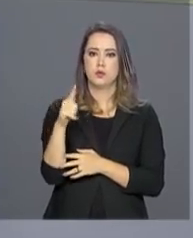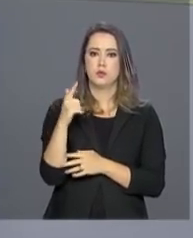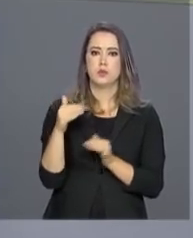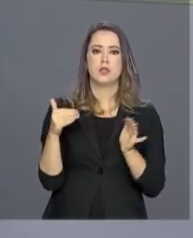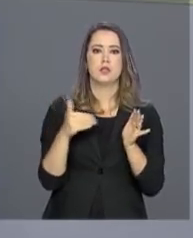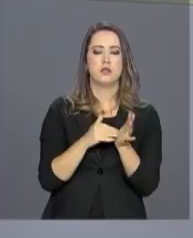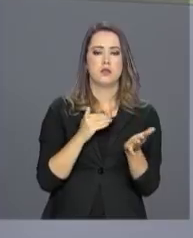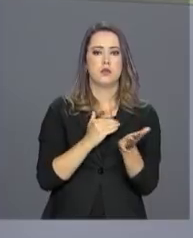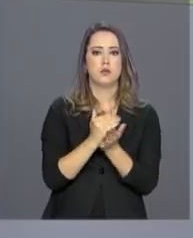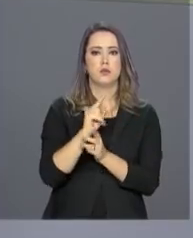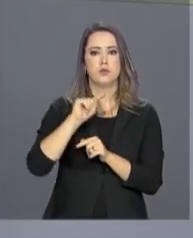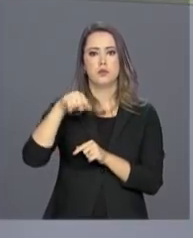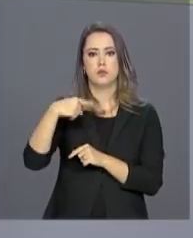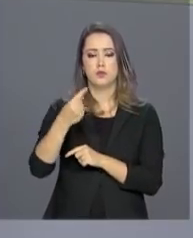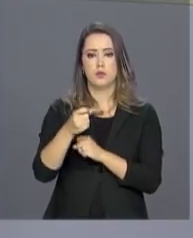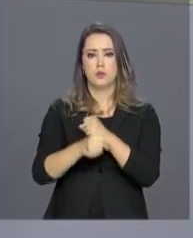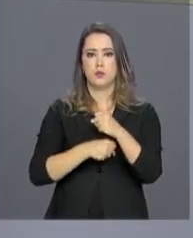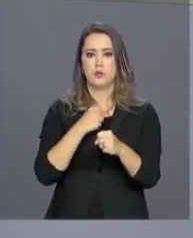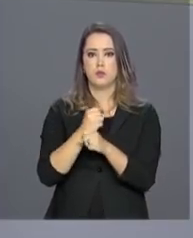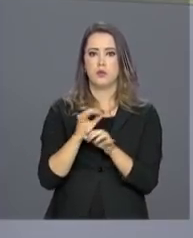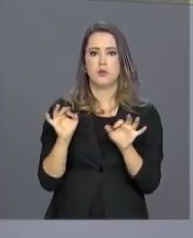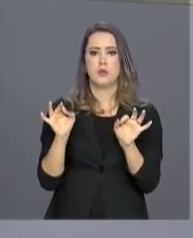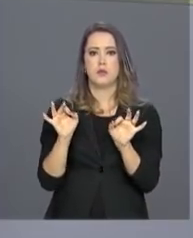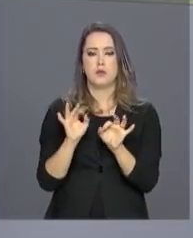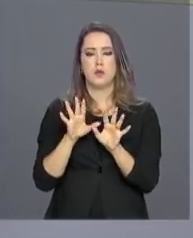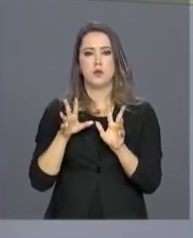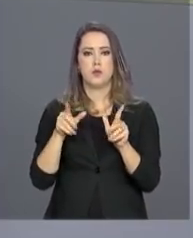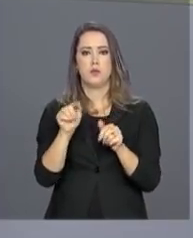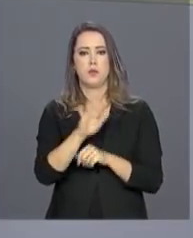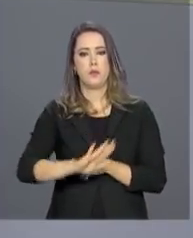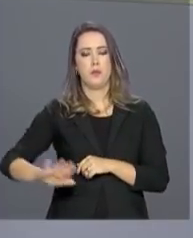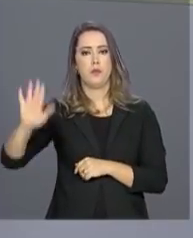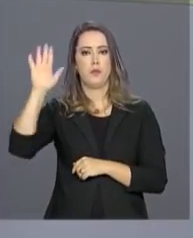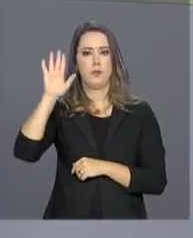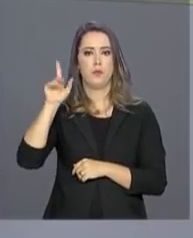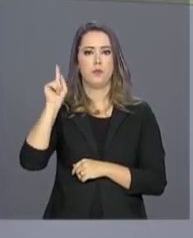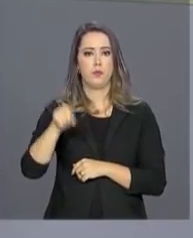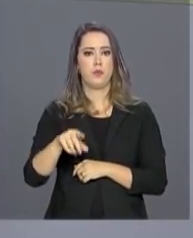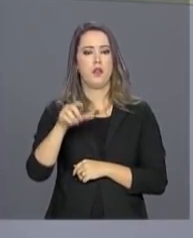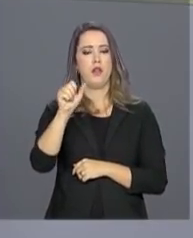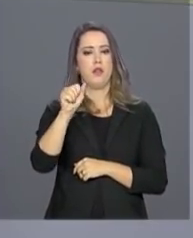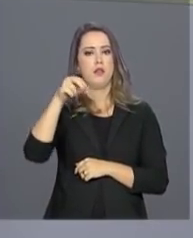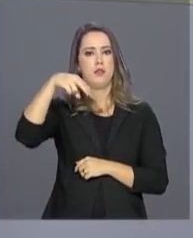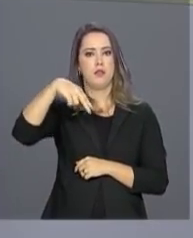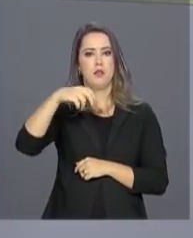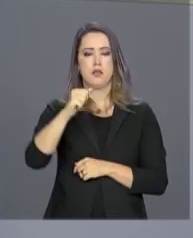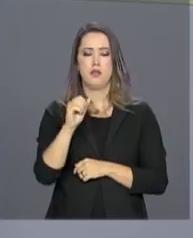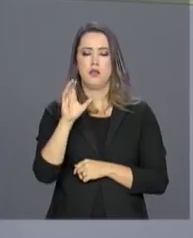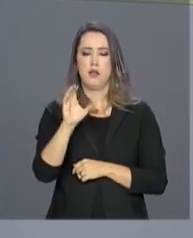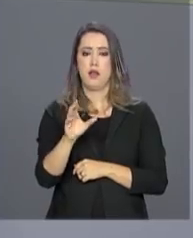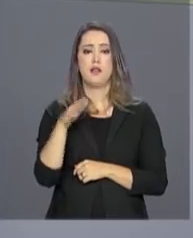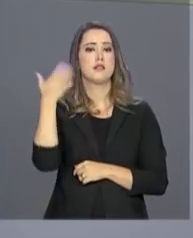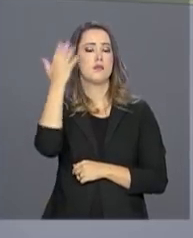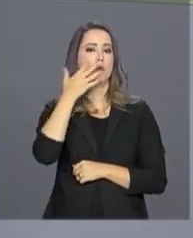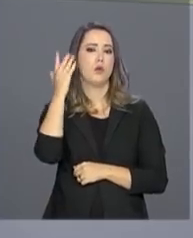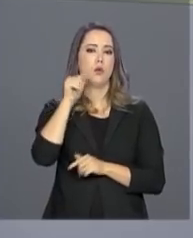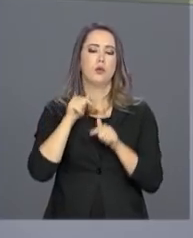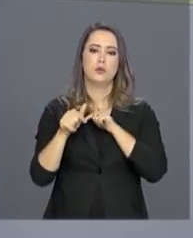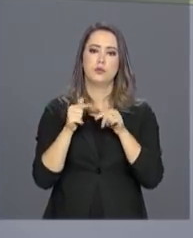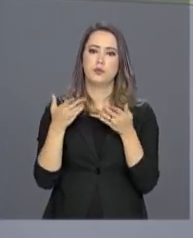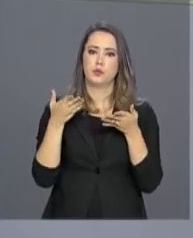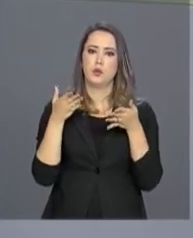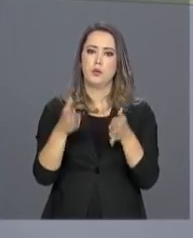em goiás e até o início do próximo ano o processo será feito em todo o país a agência explicou que ações como essa fazem